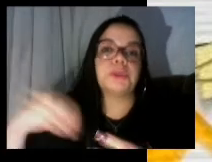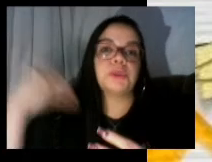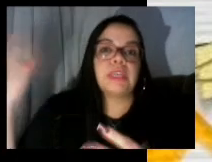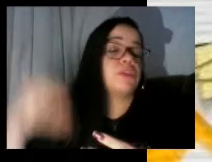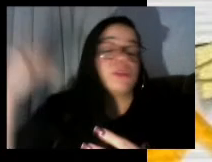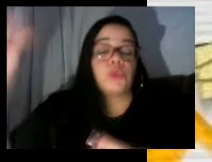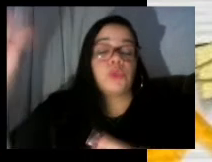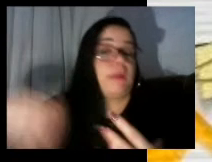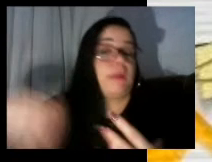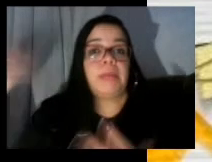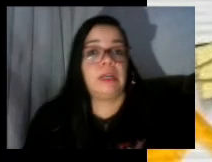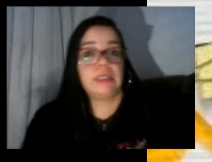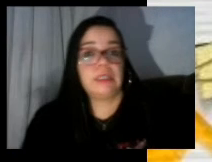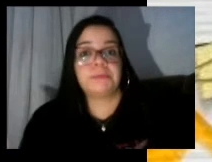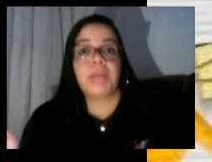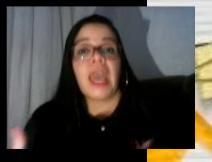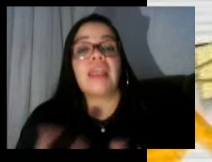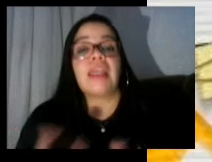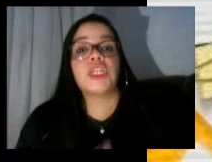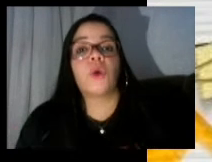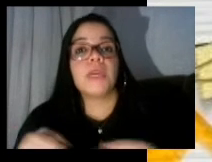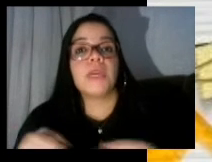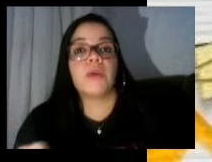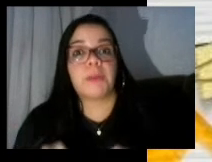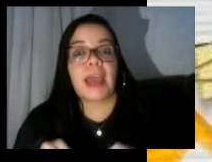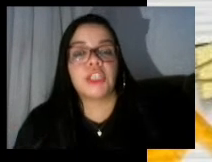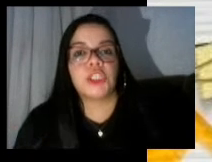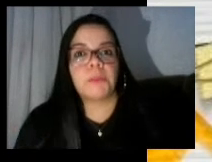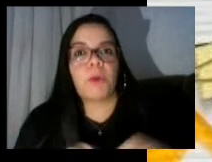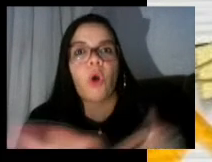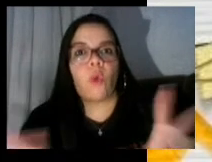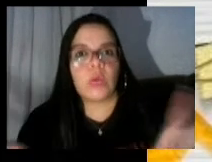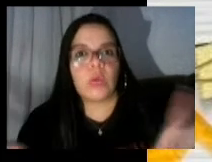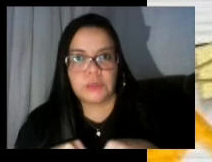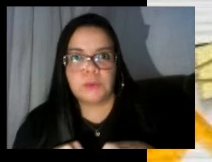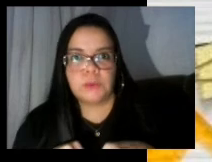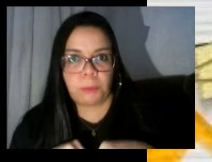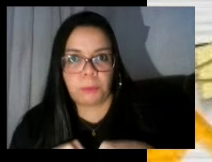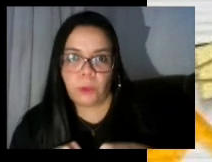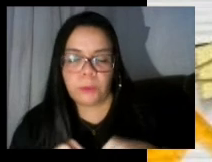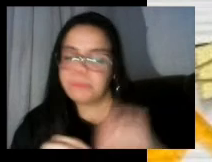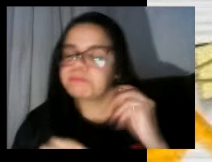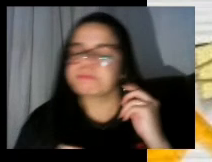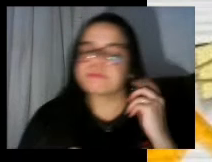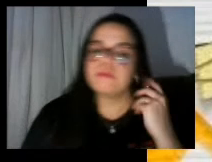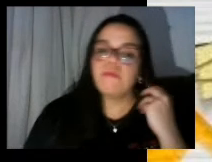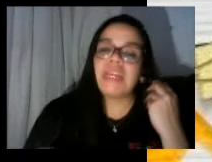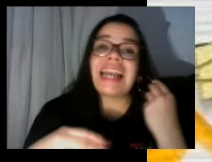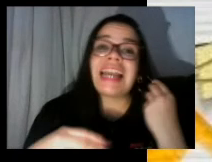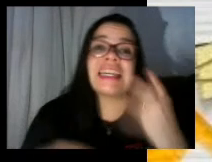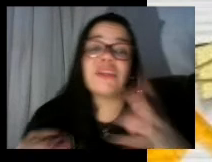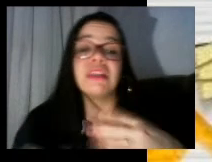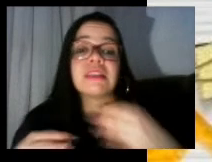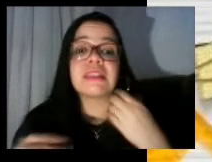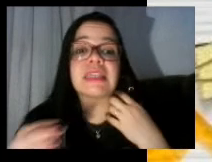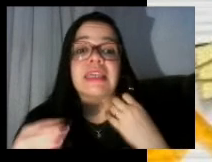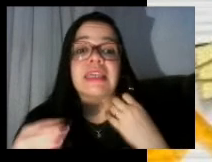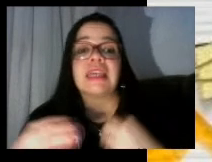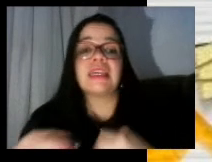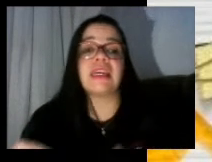né, os portugueses, as pessoas de pele branca, elas comiam as partes boas do porco. E aquilo